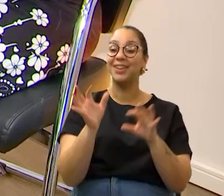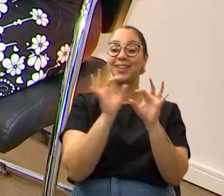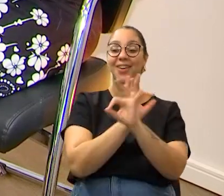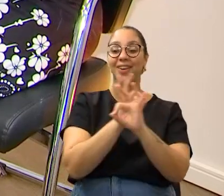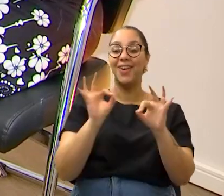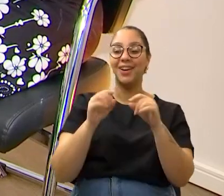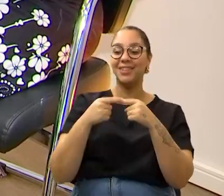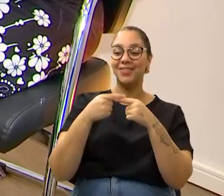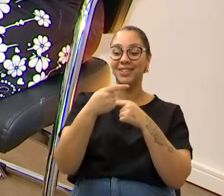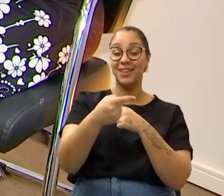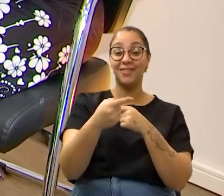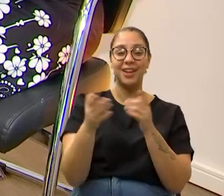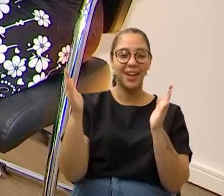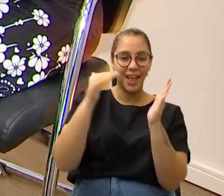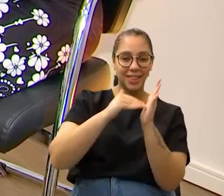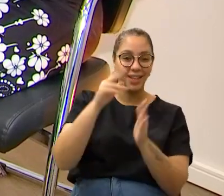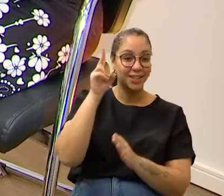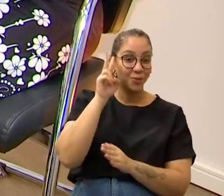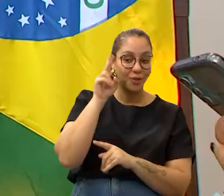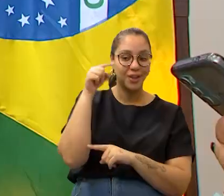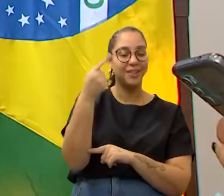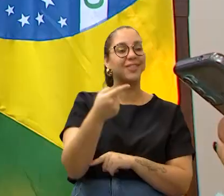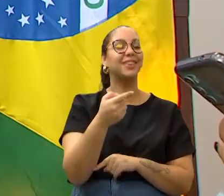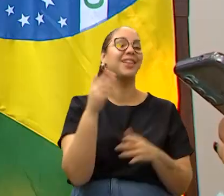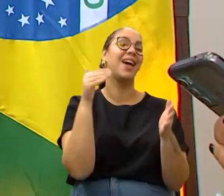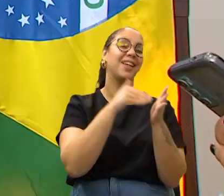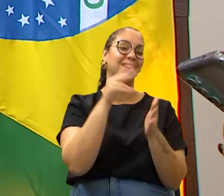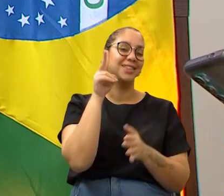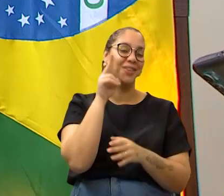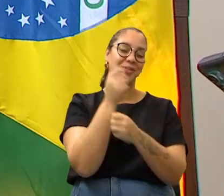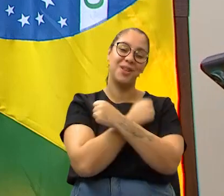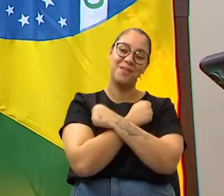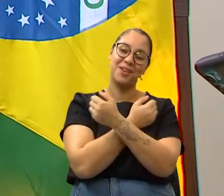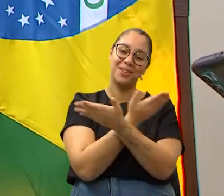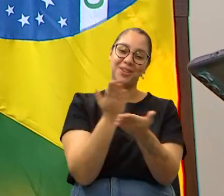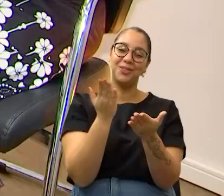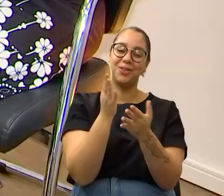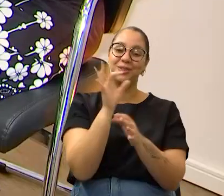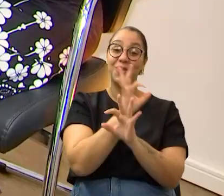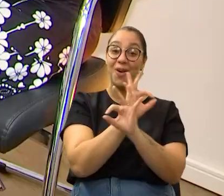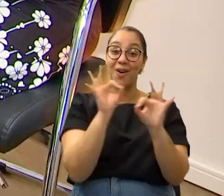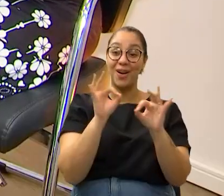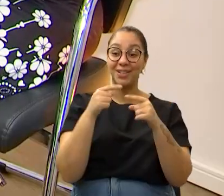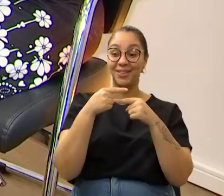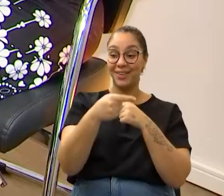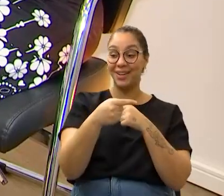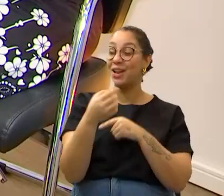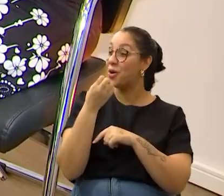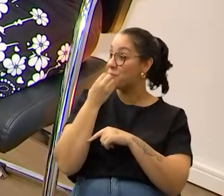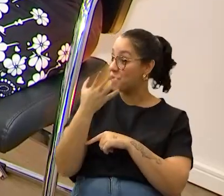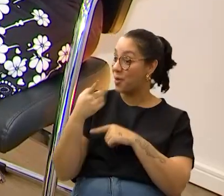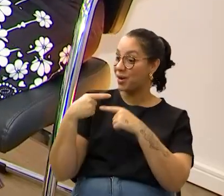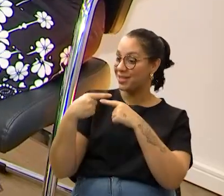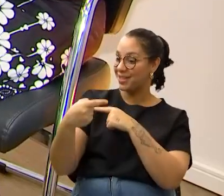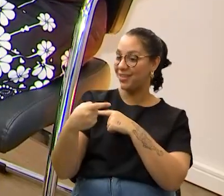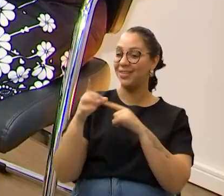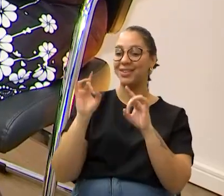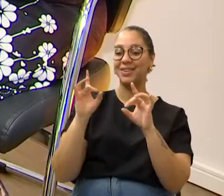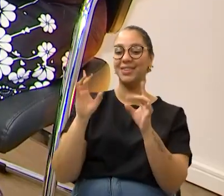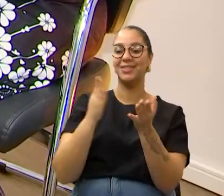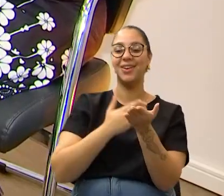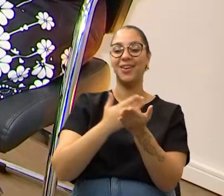boa semana e até segunda-feira que vem. Até segunda. Um abraço a todos, bom fim de semana. Boa semana, né? Boa semana. A gente está